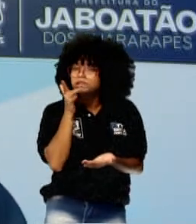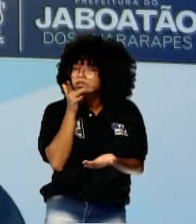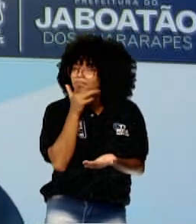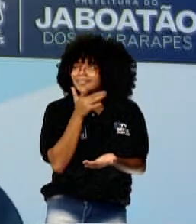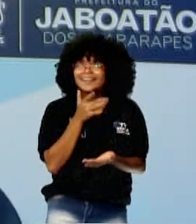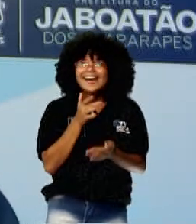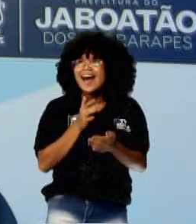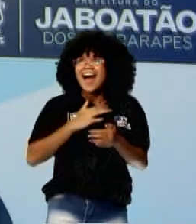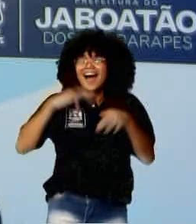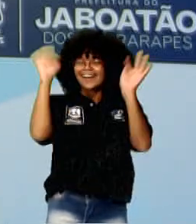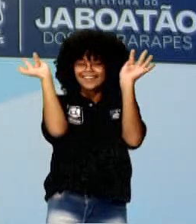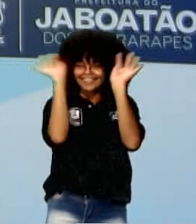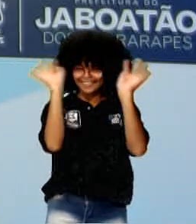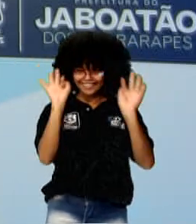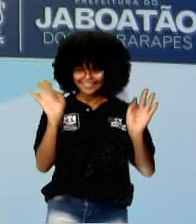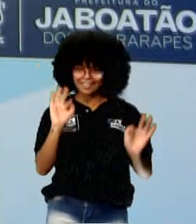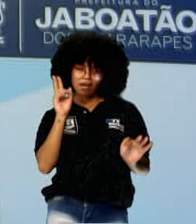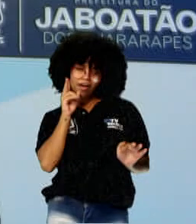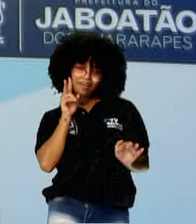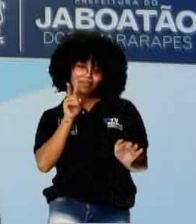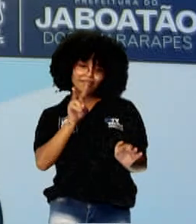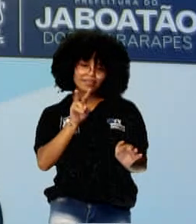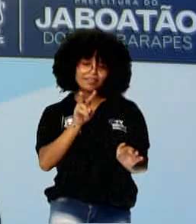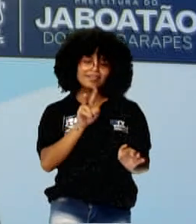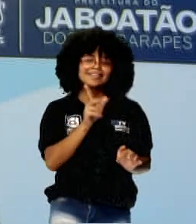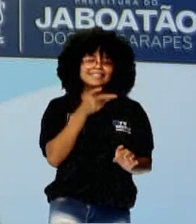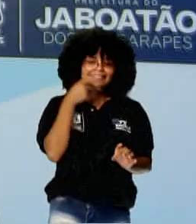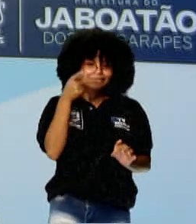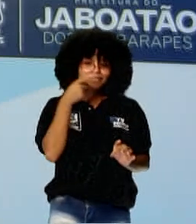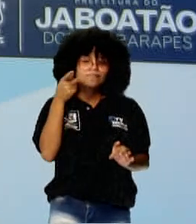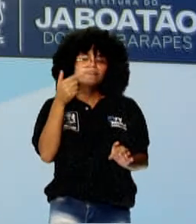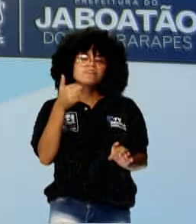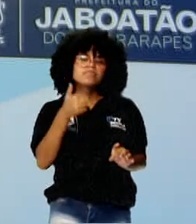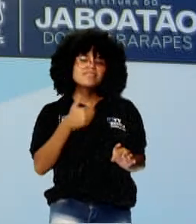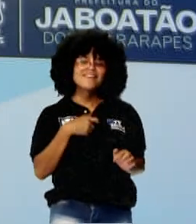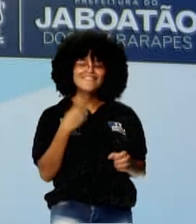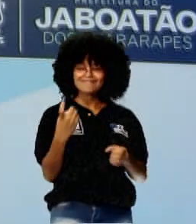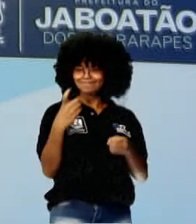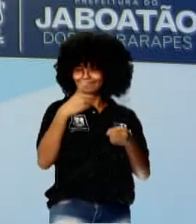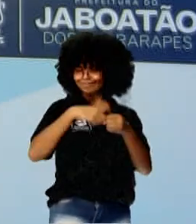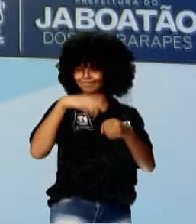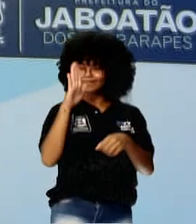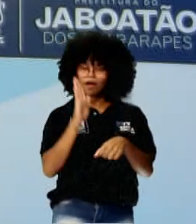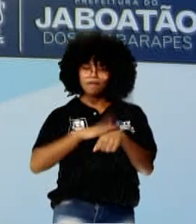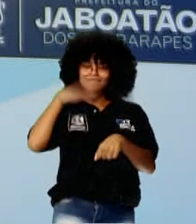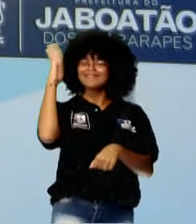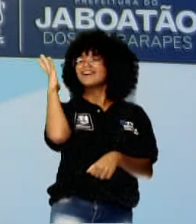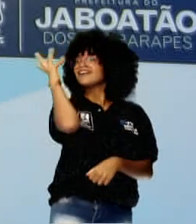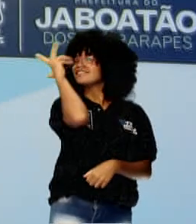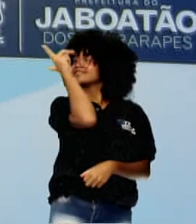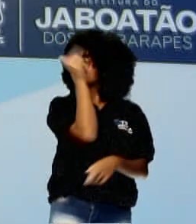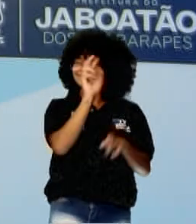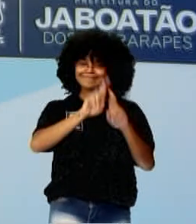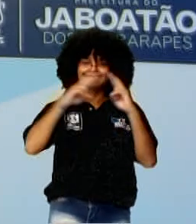ficou muito feliz. Ela olhava e dizia: "Eu voltei a ser a mais bela do